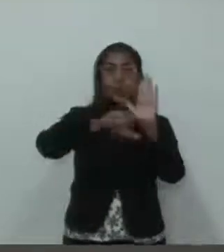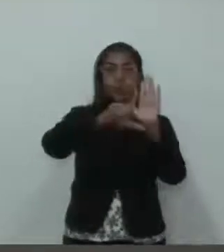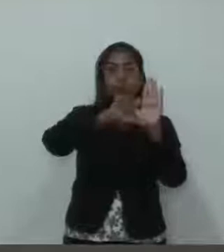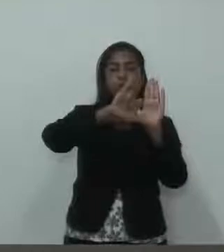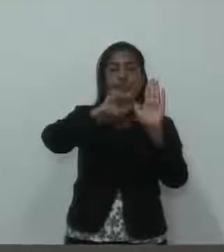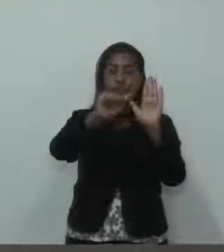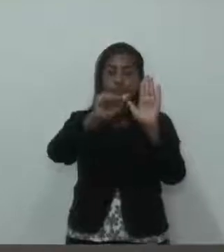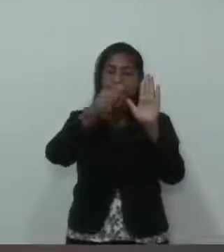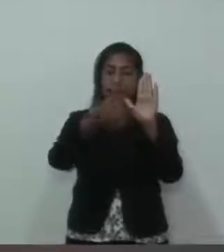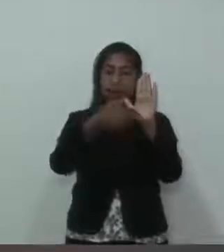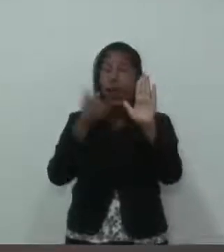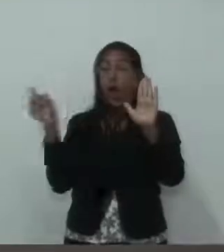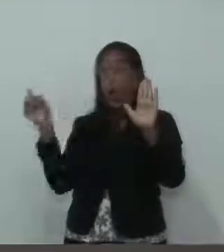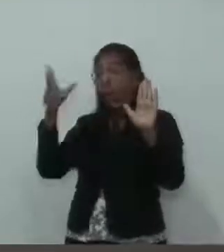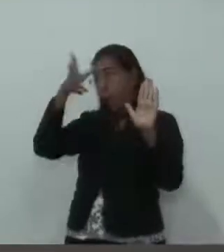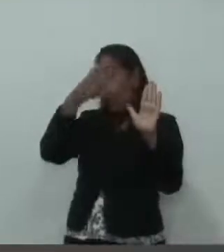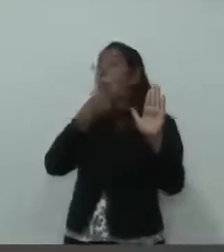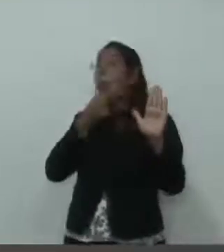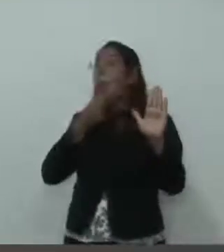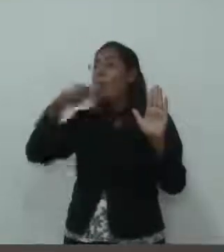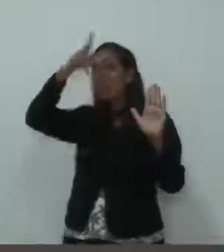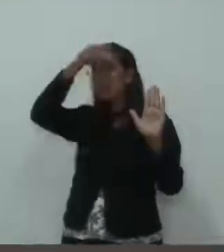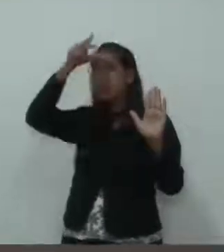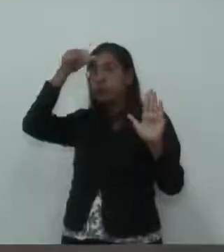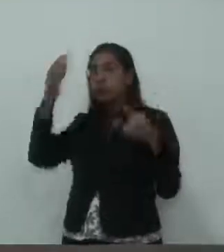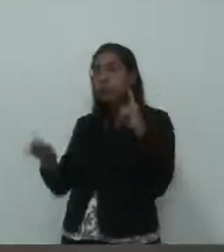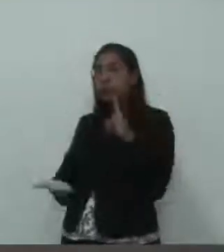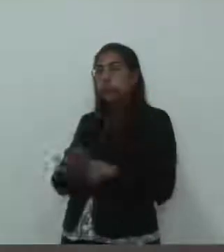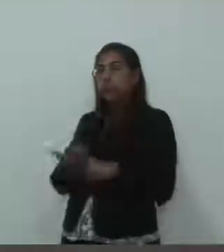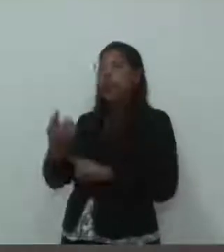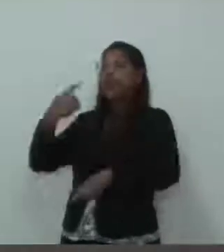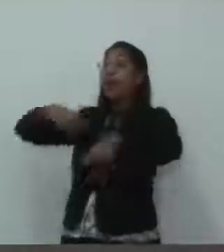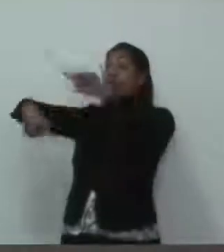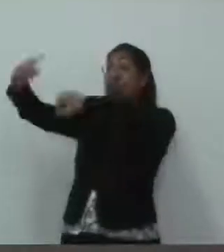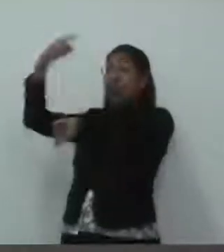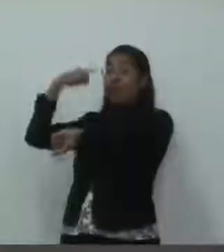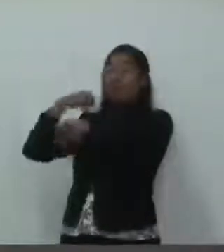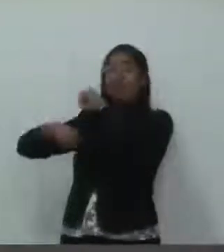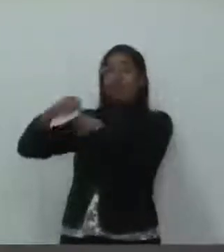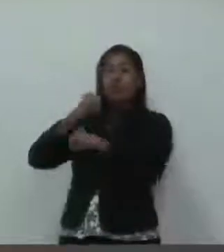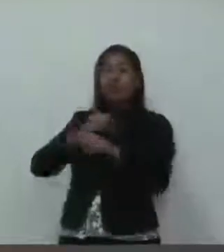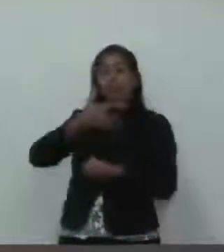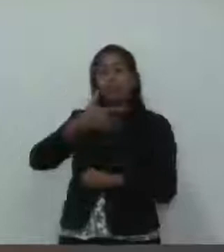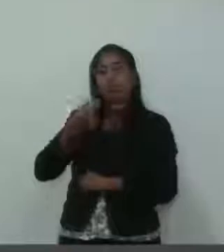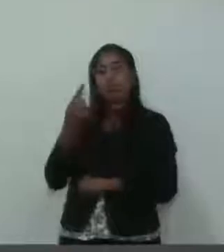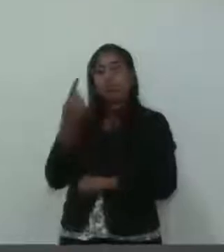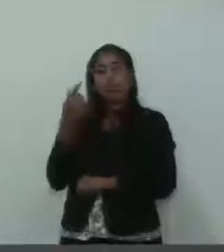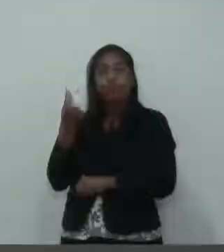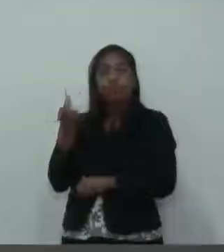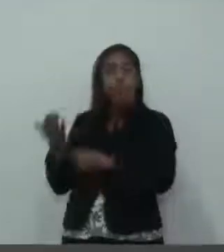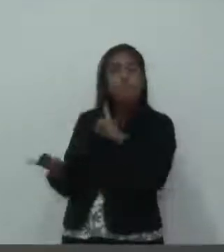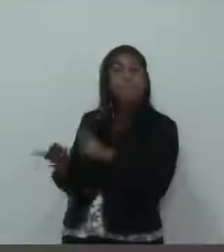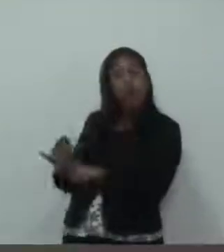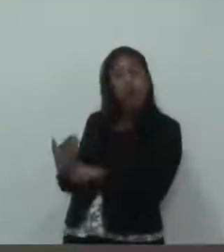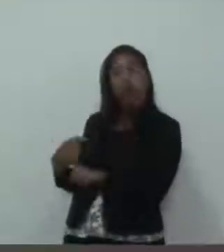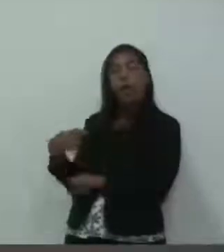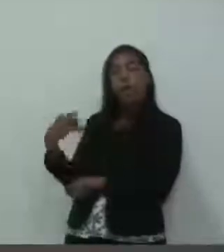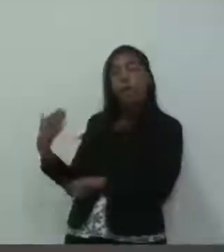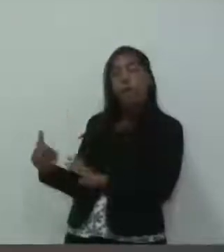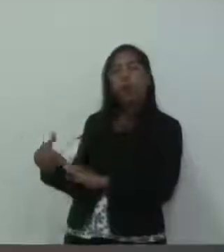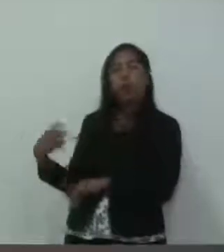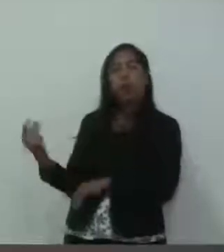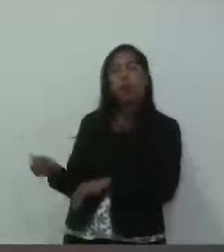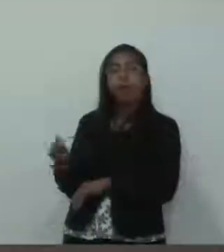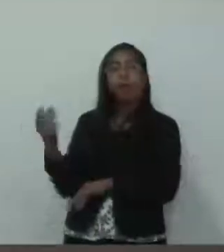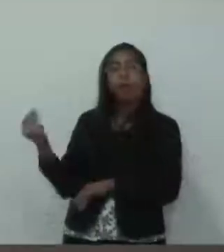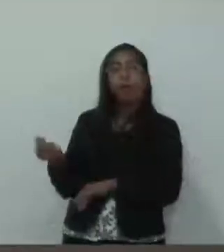e Acessibilidade. Então, desde 2016, ele vem lá prometendo, protelando, e precisa ser justo. Eu